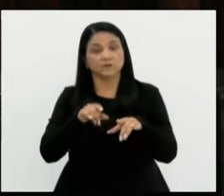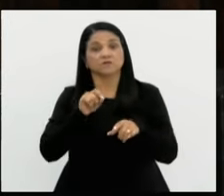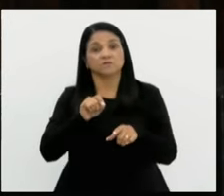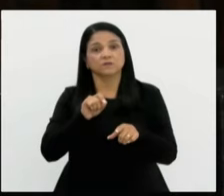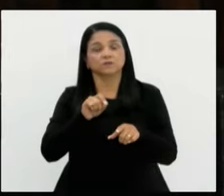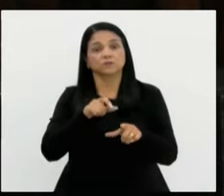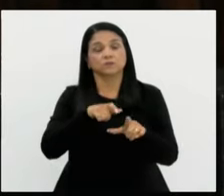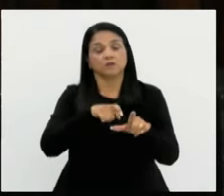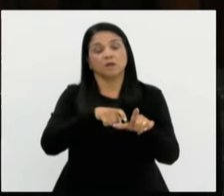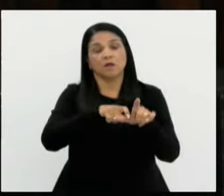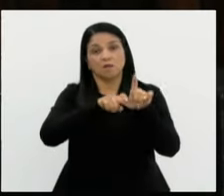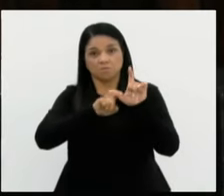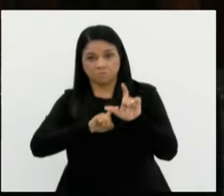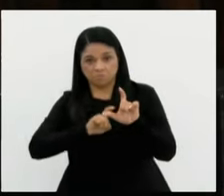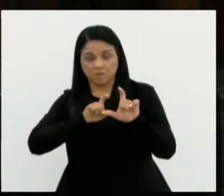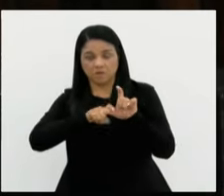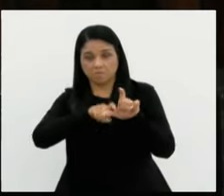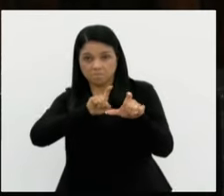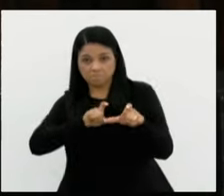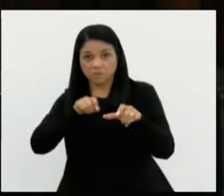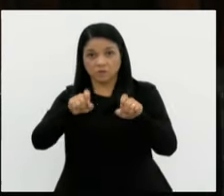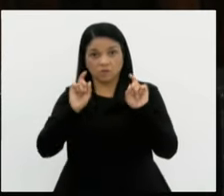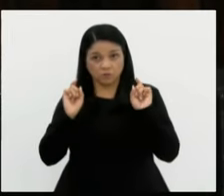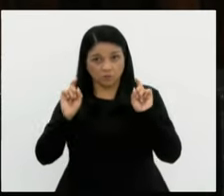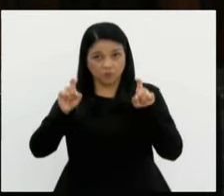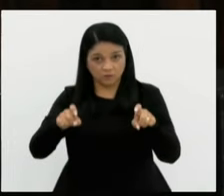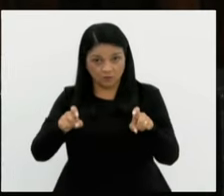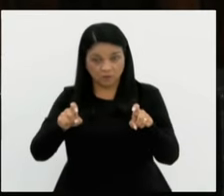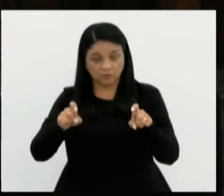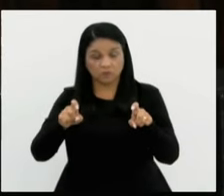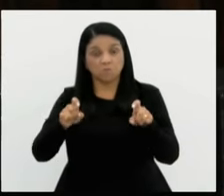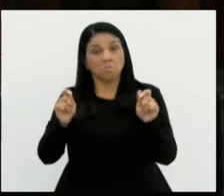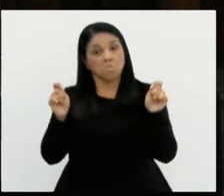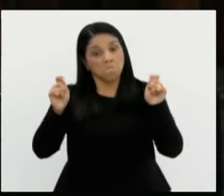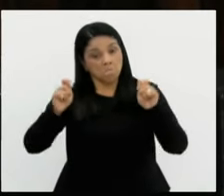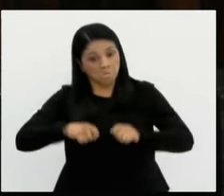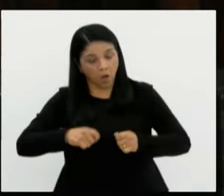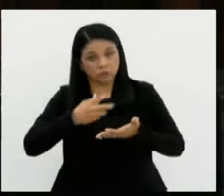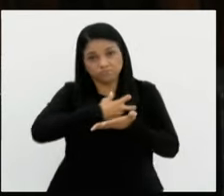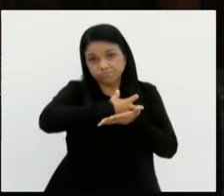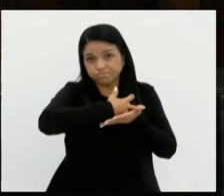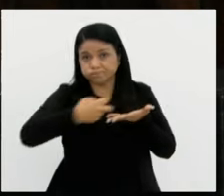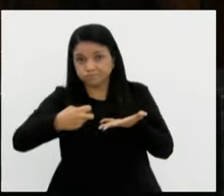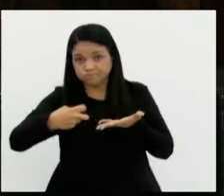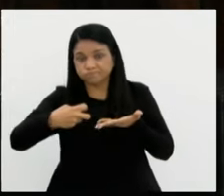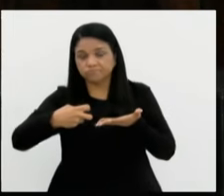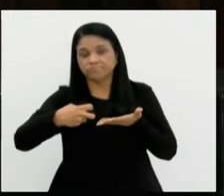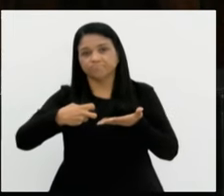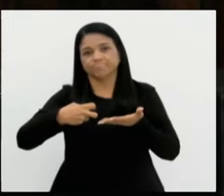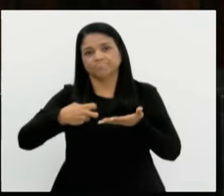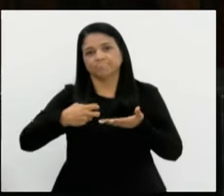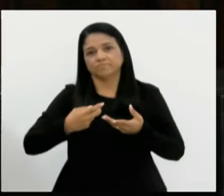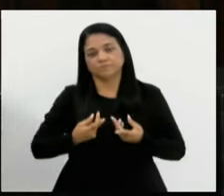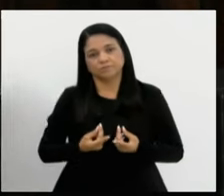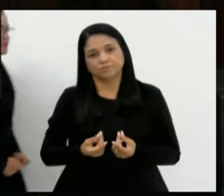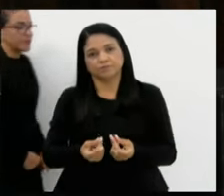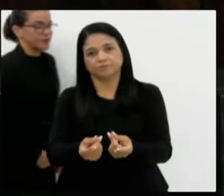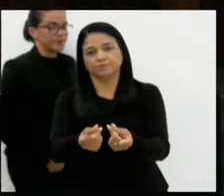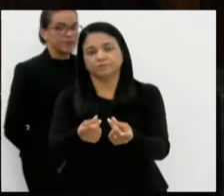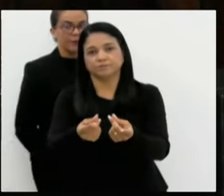do mandato por força de uma decisão monocrática, pode cassar em definitivo,